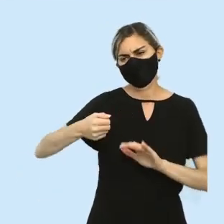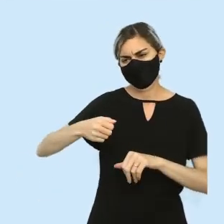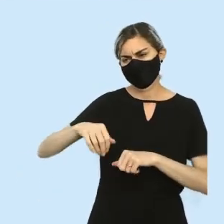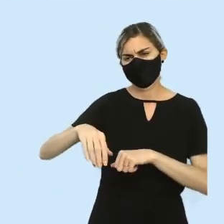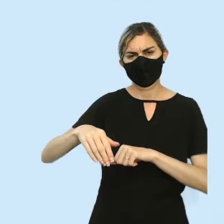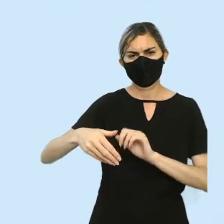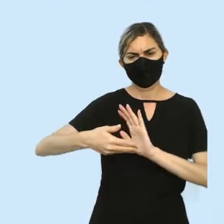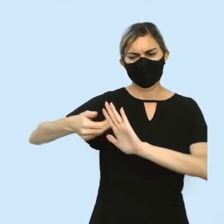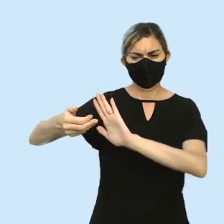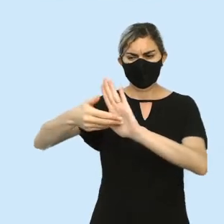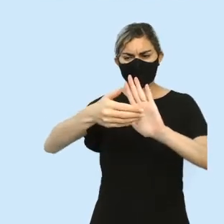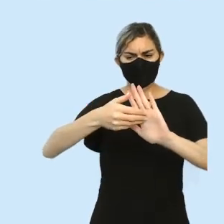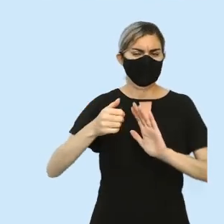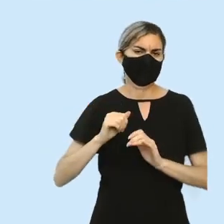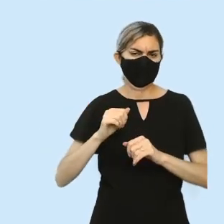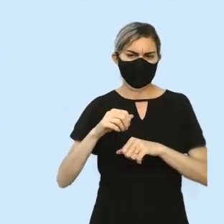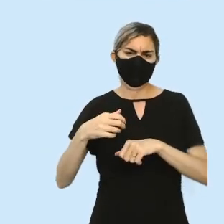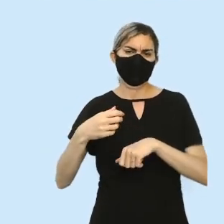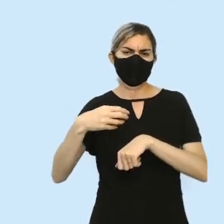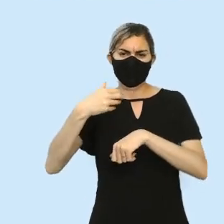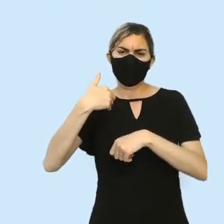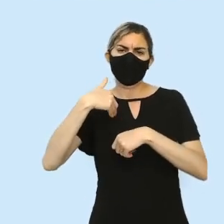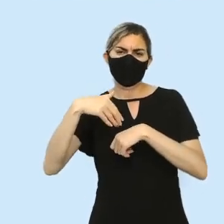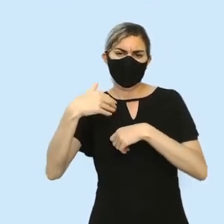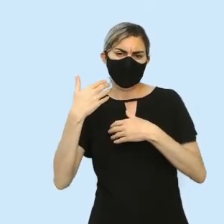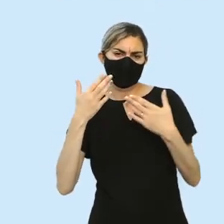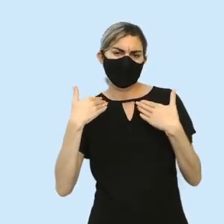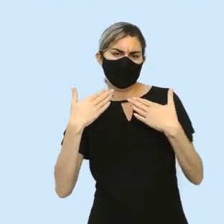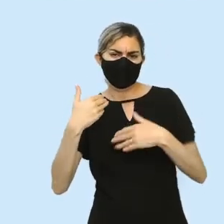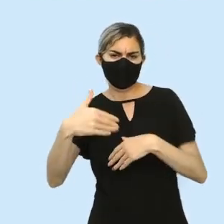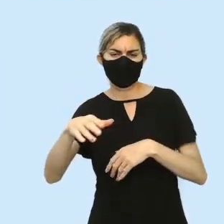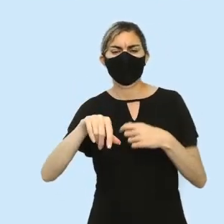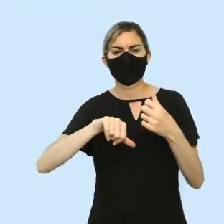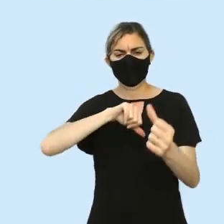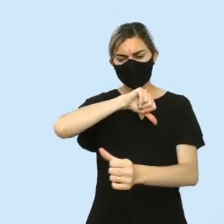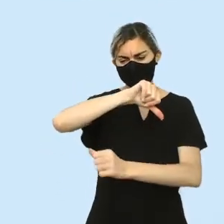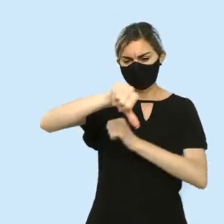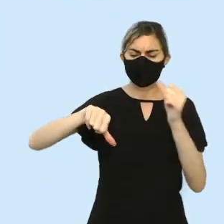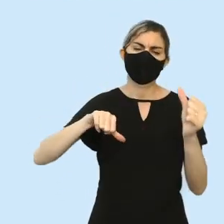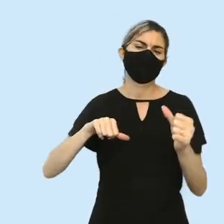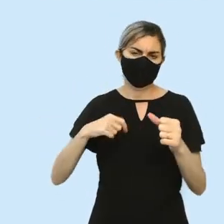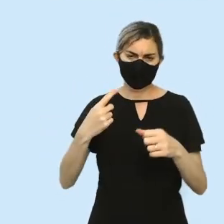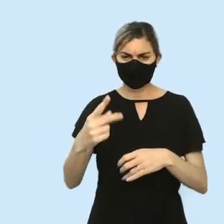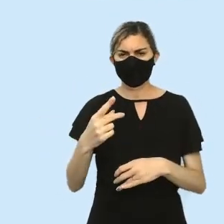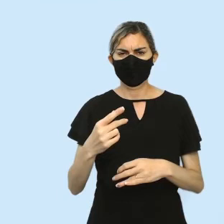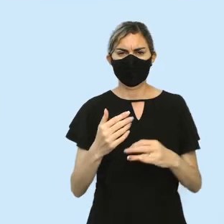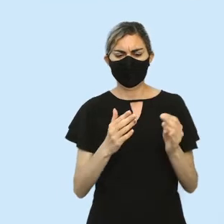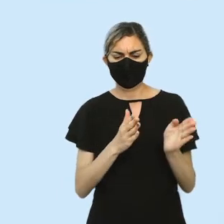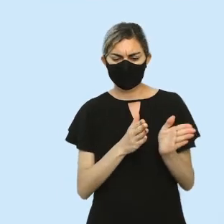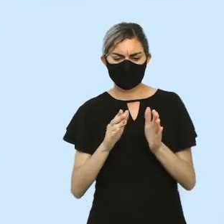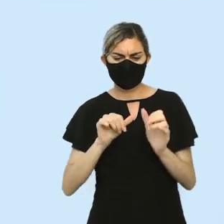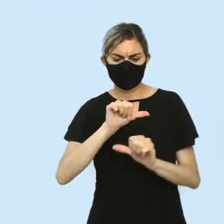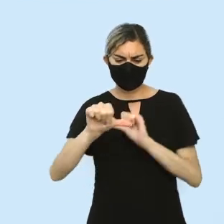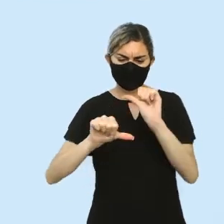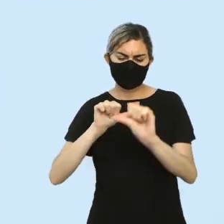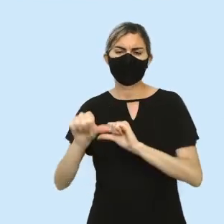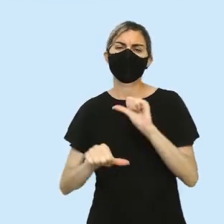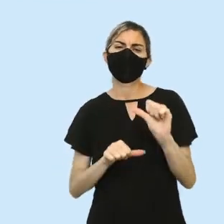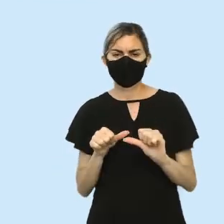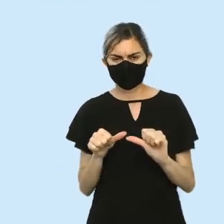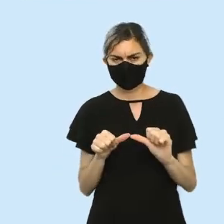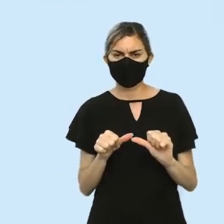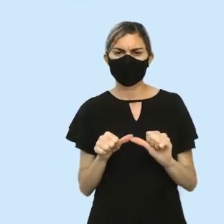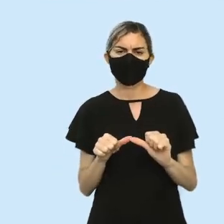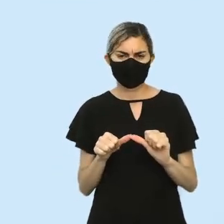desse corpo capaz de produzir mudança de fase ou